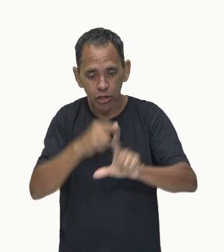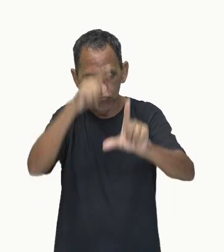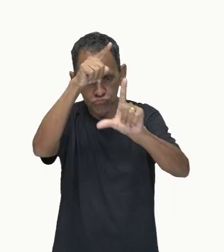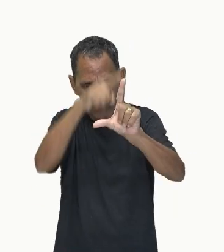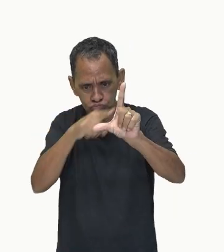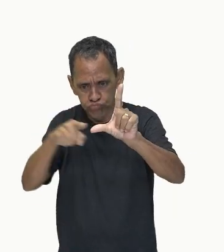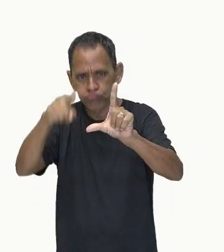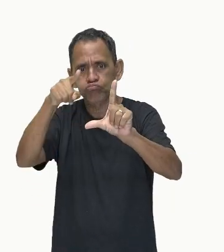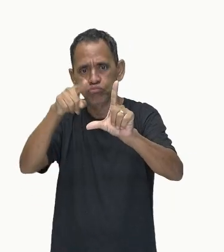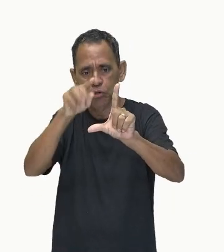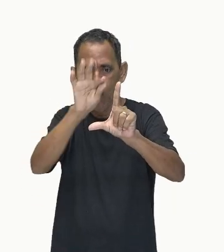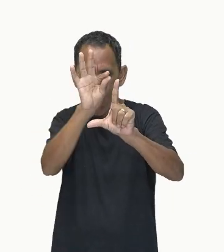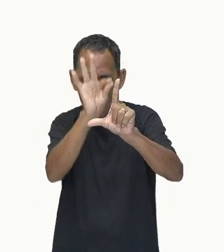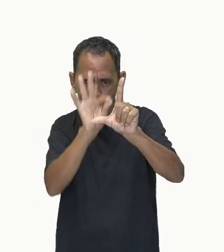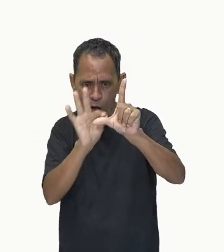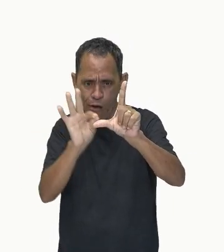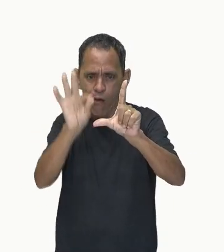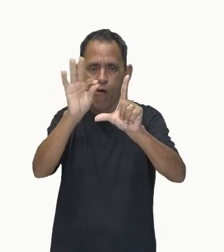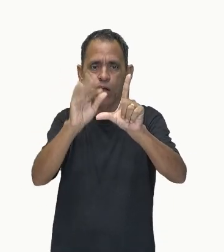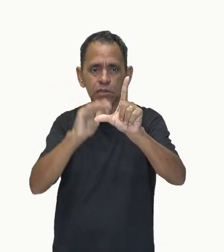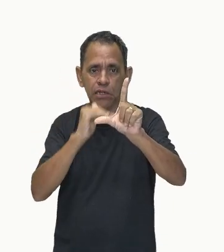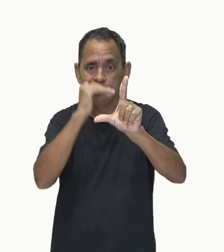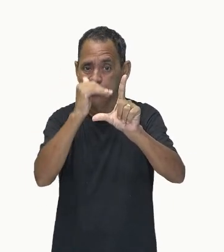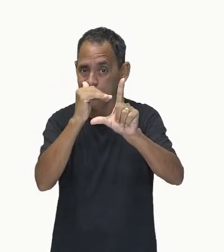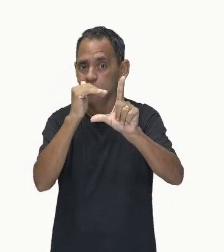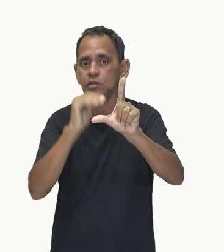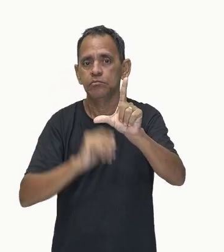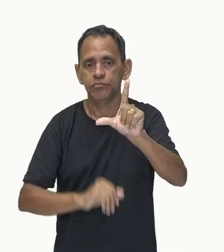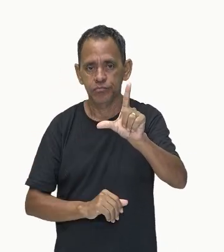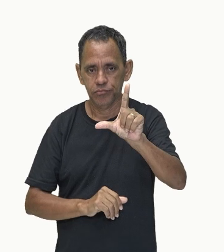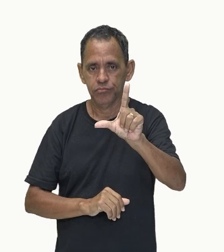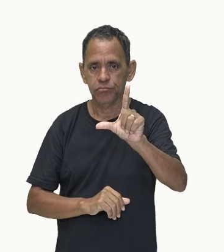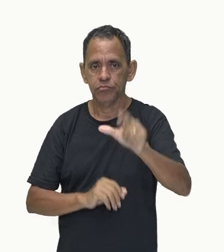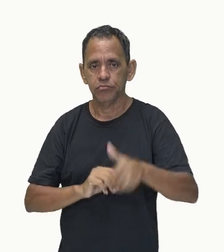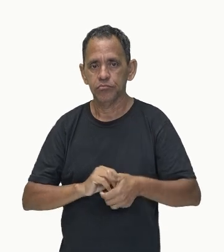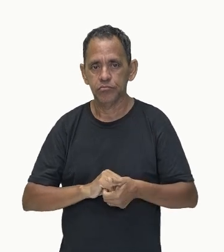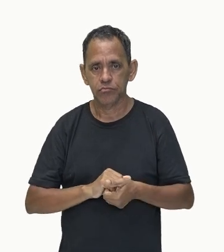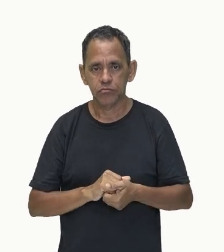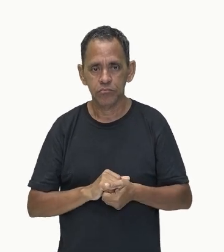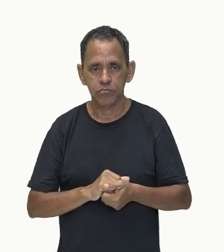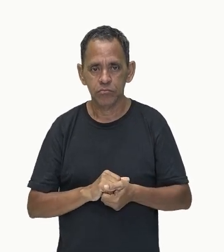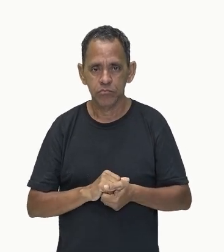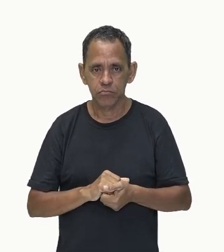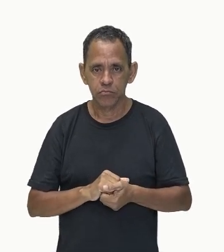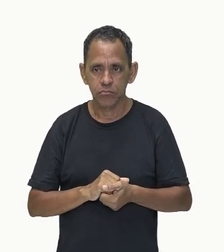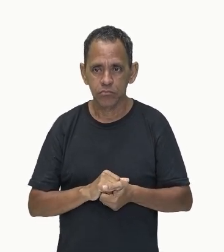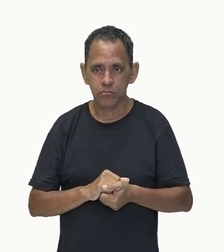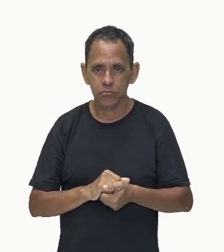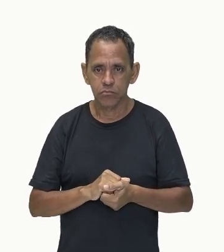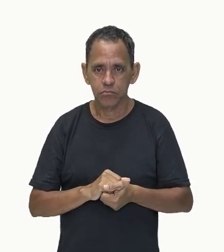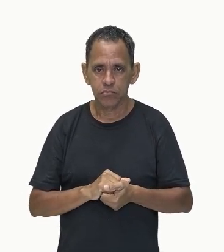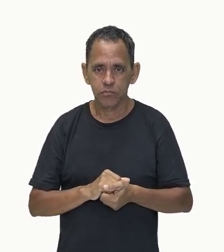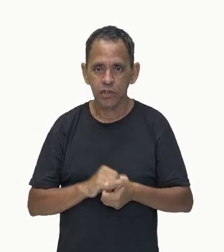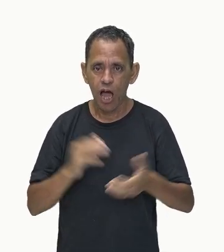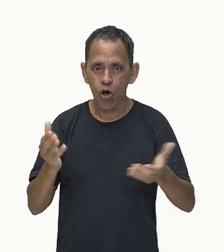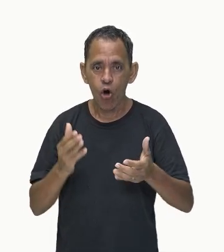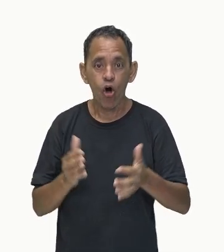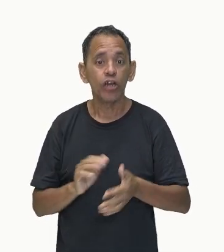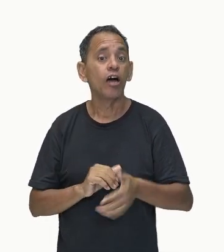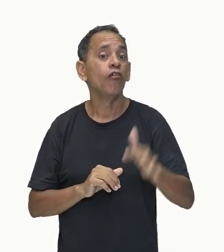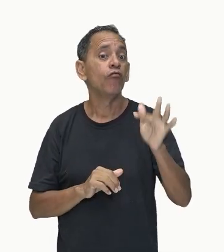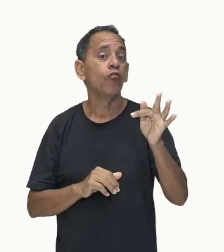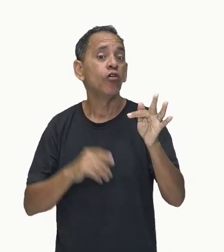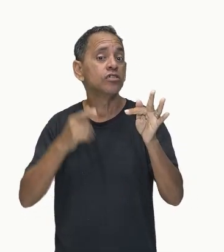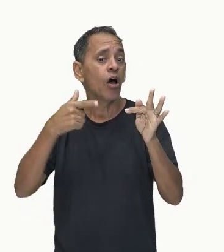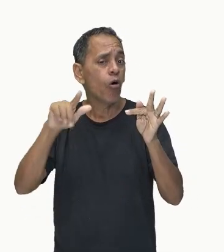positivo. Tá certo, pessoal? Muito bem. Agora vamos falar do trabalho de uma força muito comum no